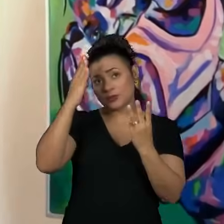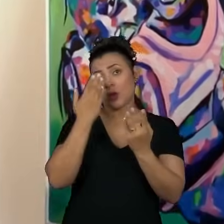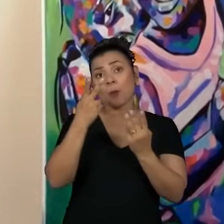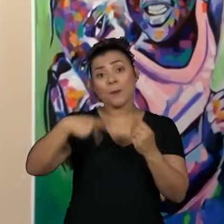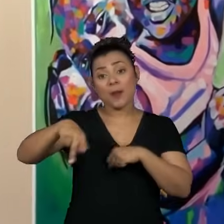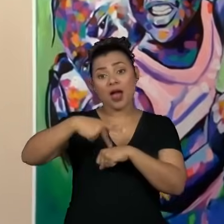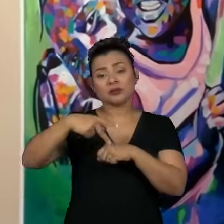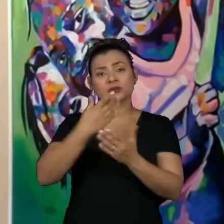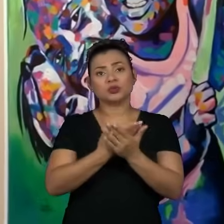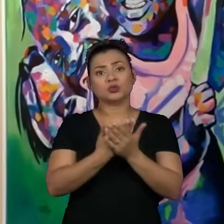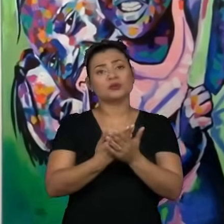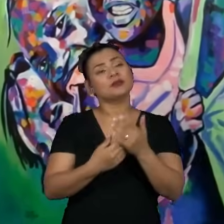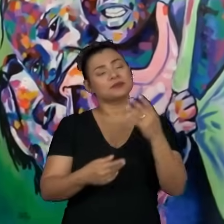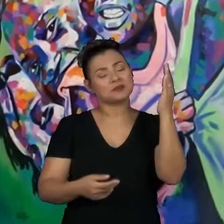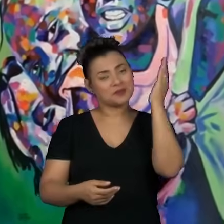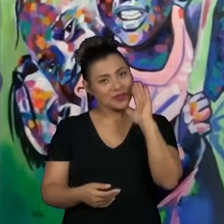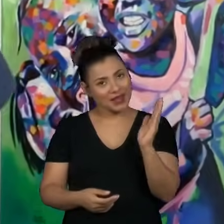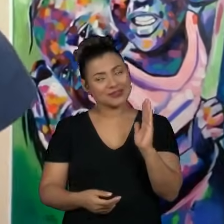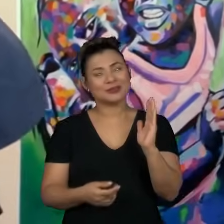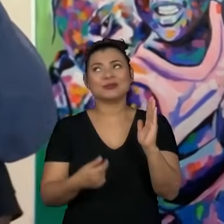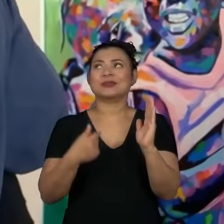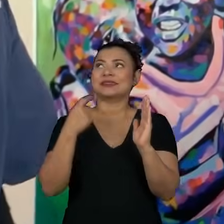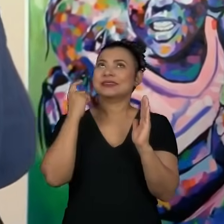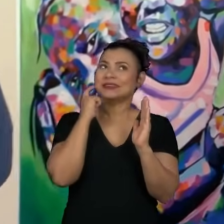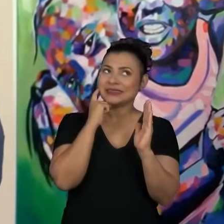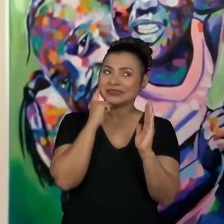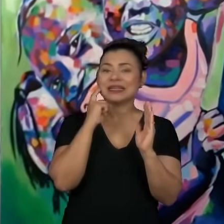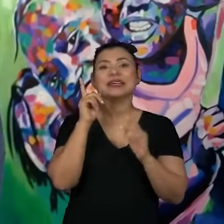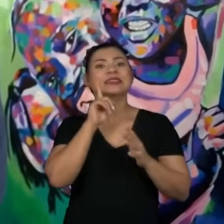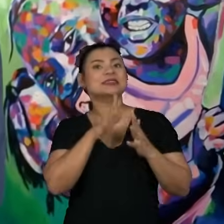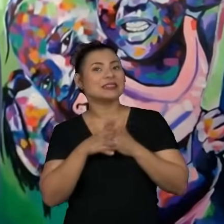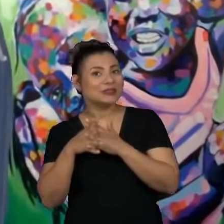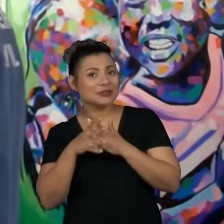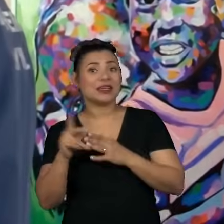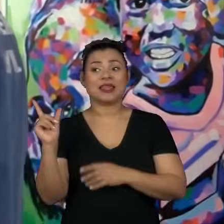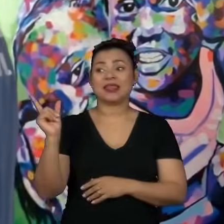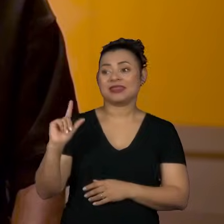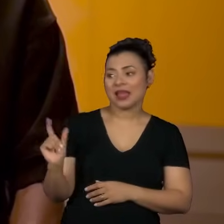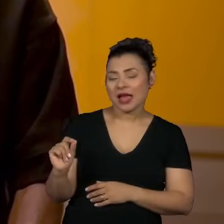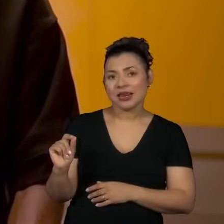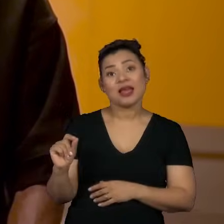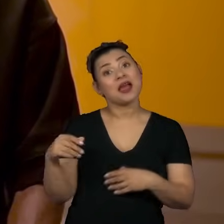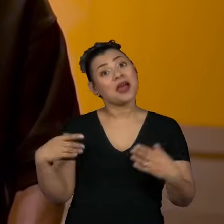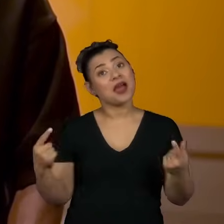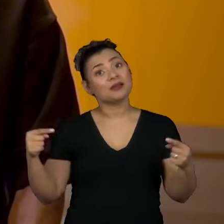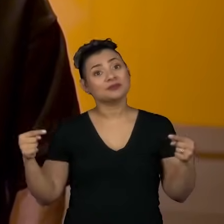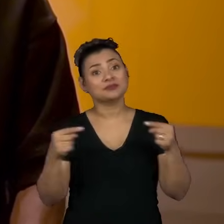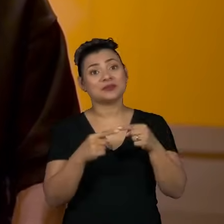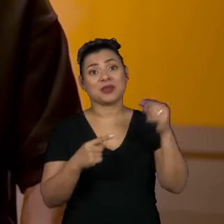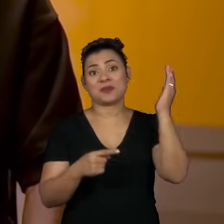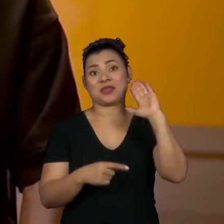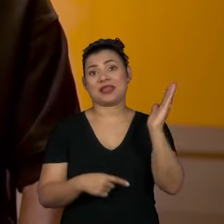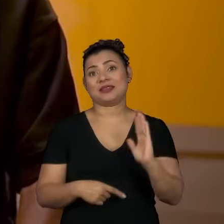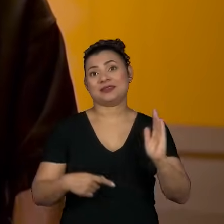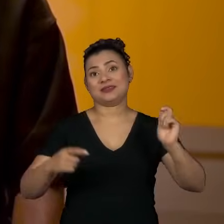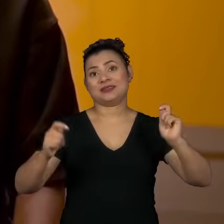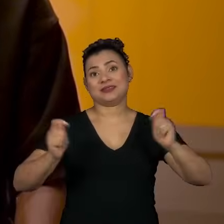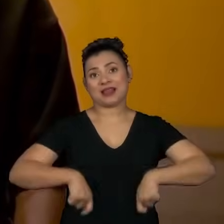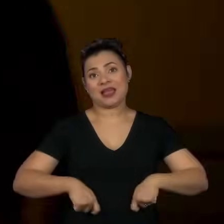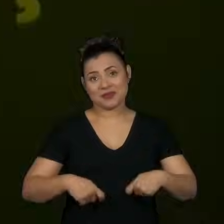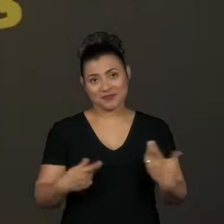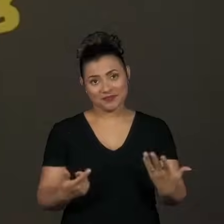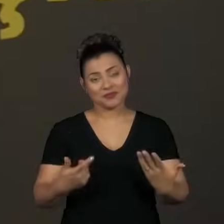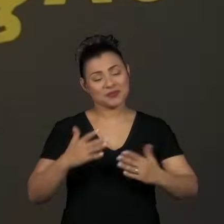arte. Apareceu para mim o Brasil, Estados Unidos e Itália. Então achei que seria um lugar perfeito para poder expandir na